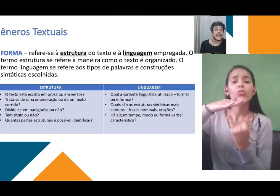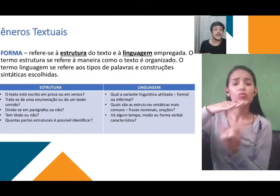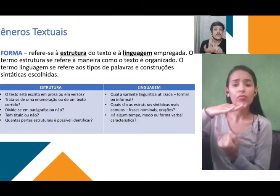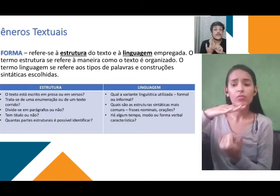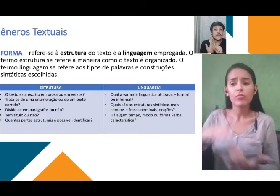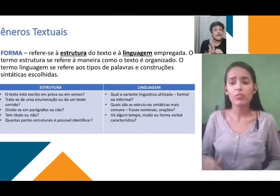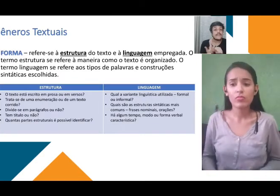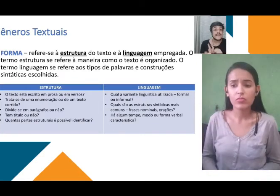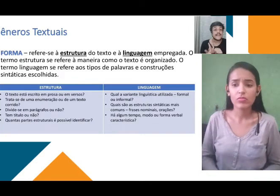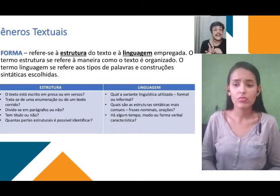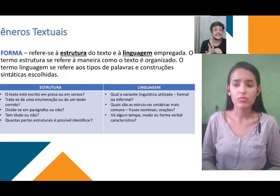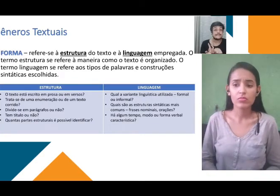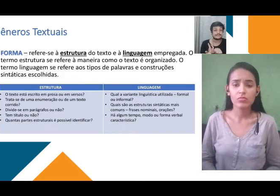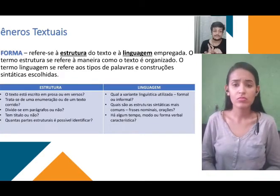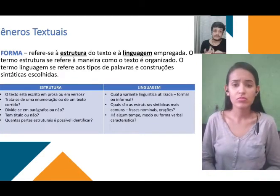linguagem, qual a